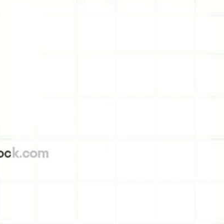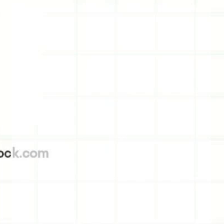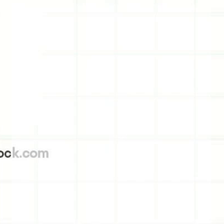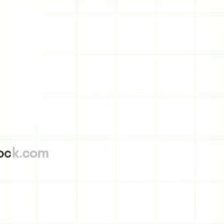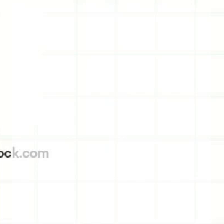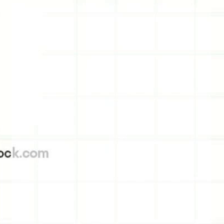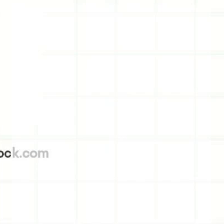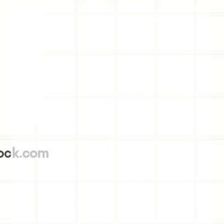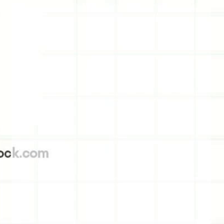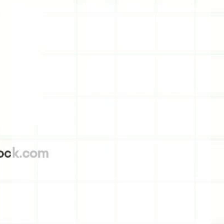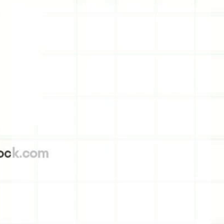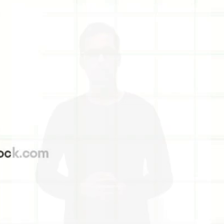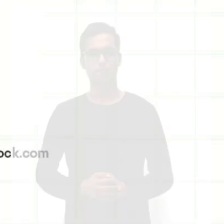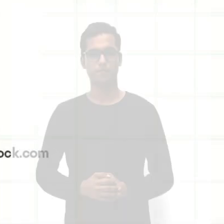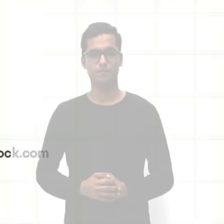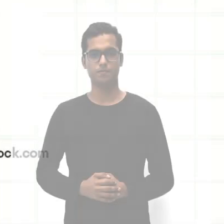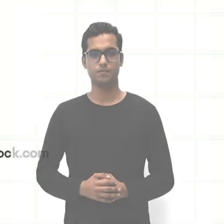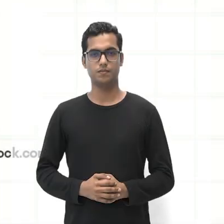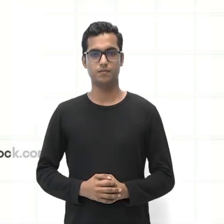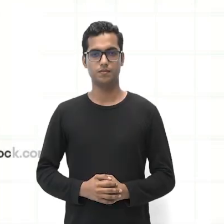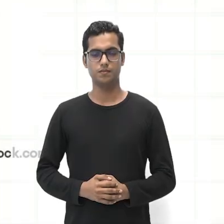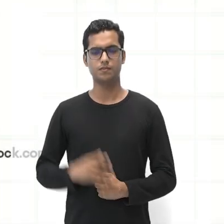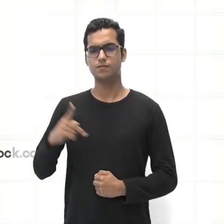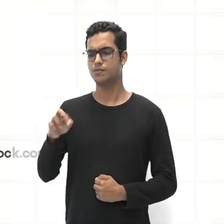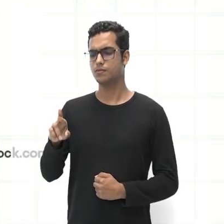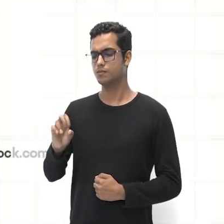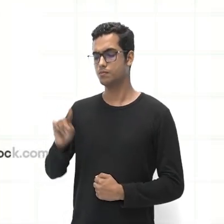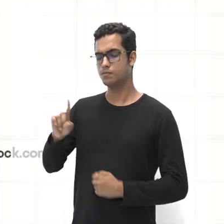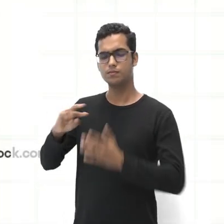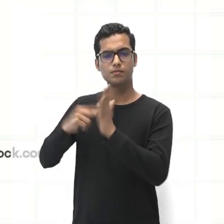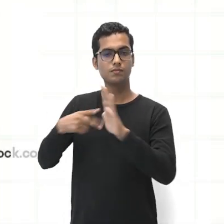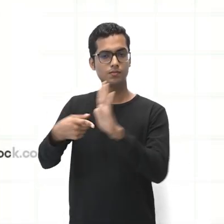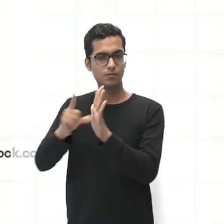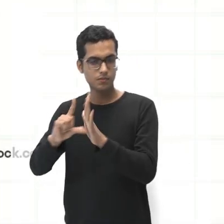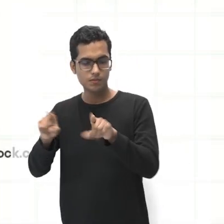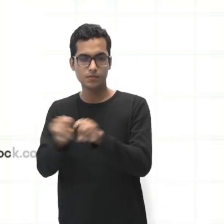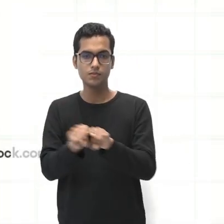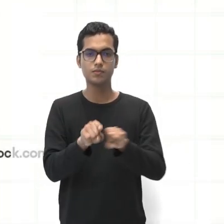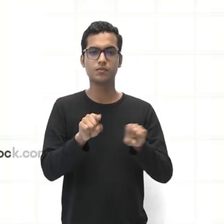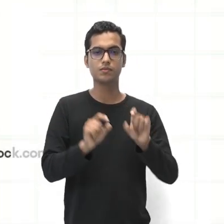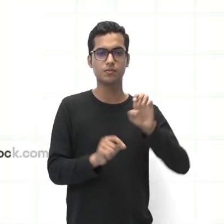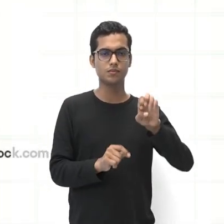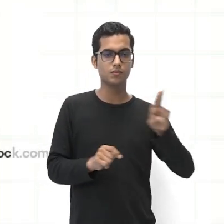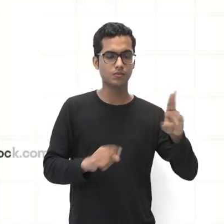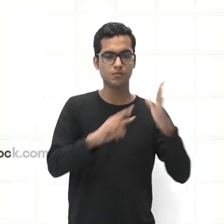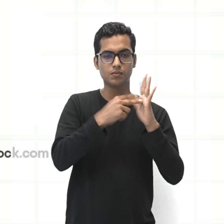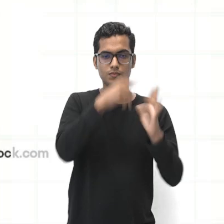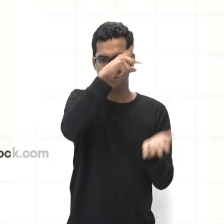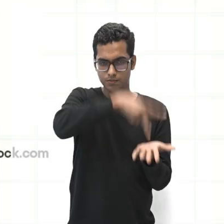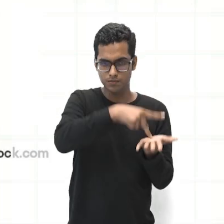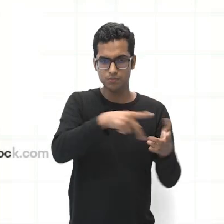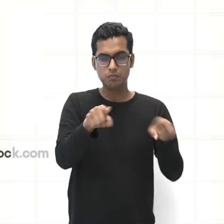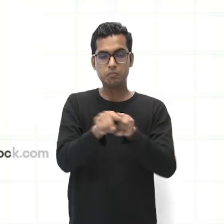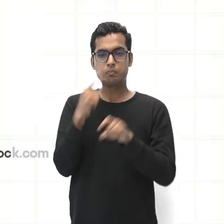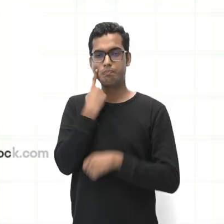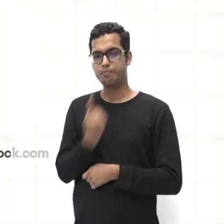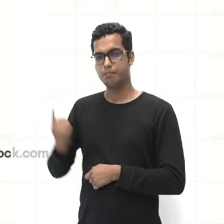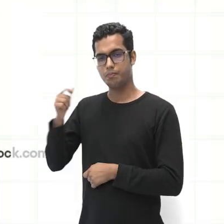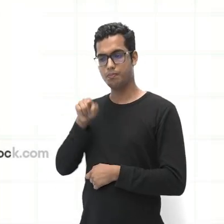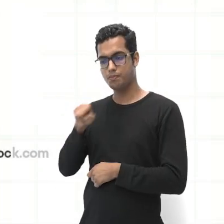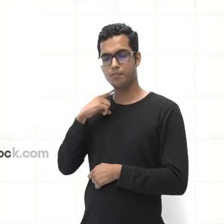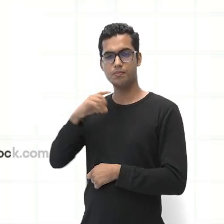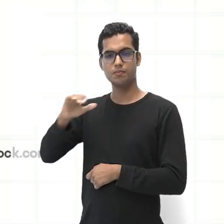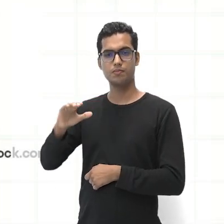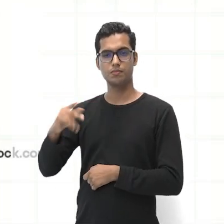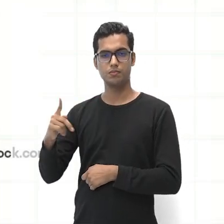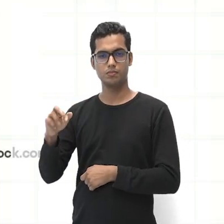verdadeiro, certo? Célula procariótica foi a primeira, digamos assim, as primeiras